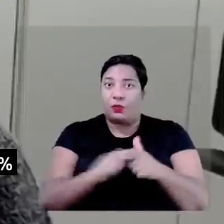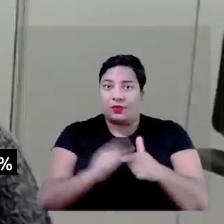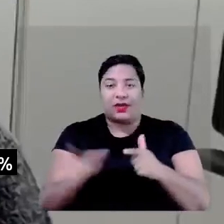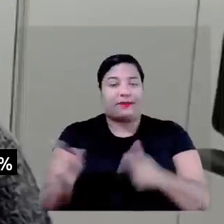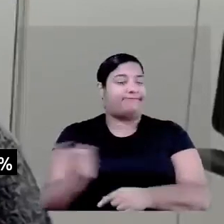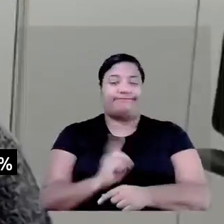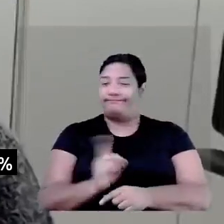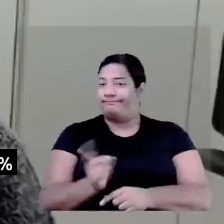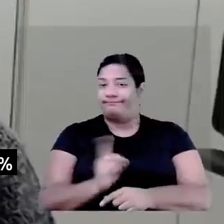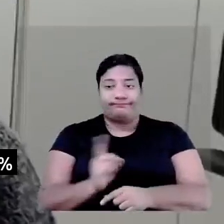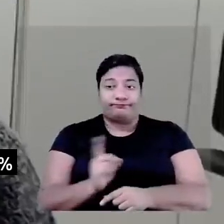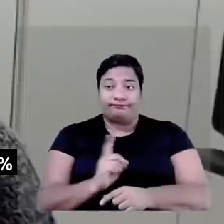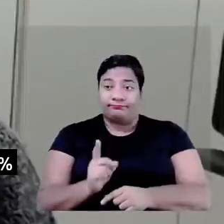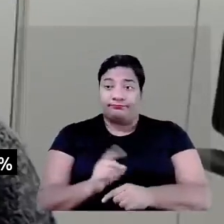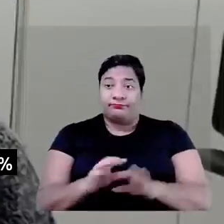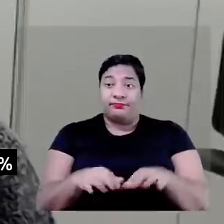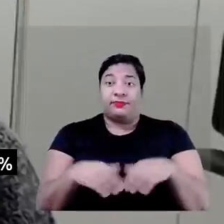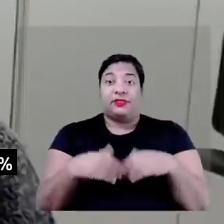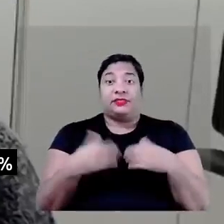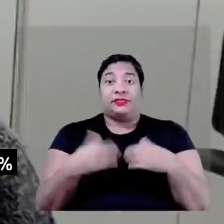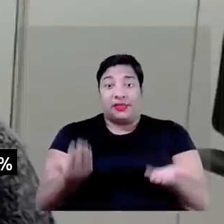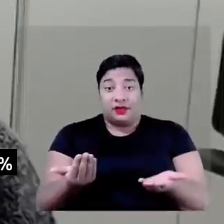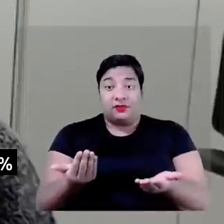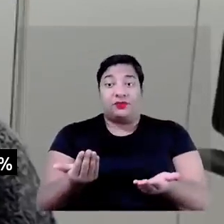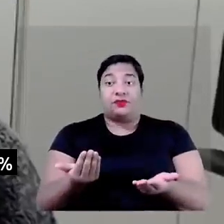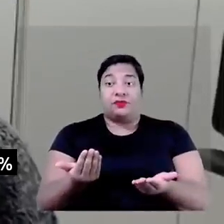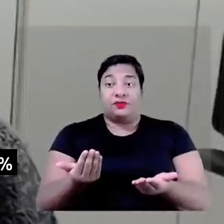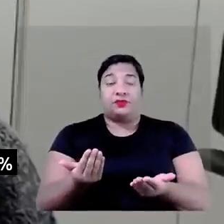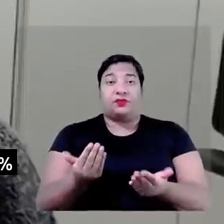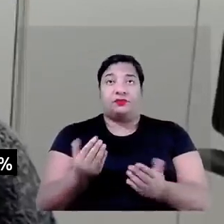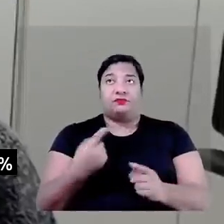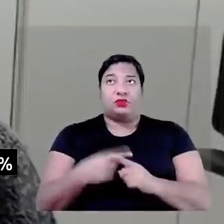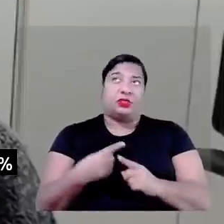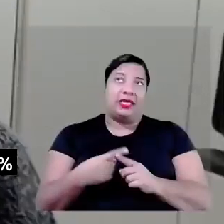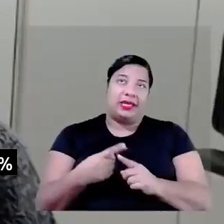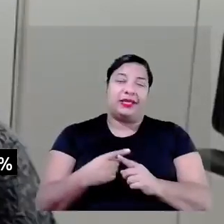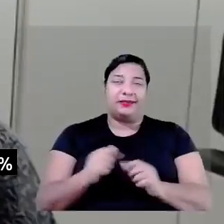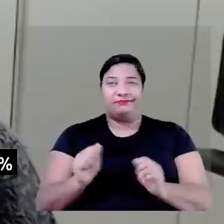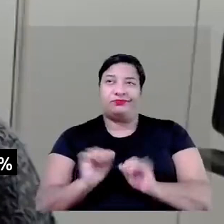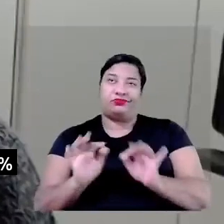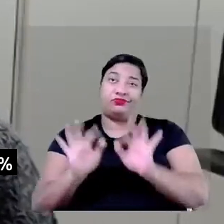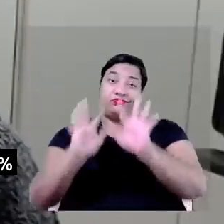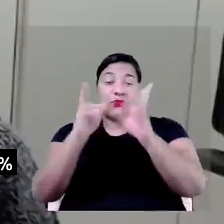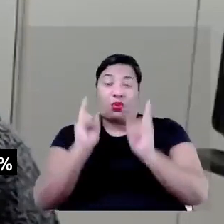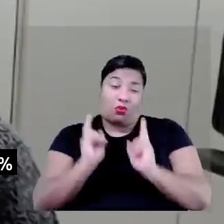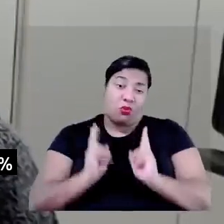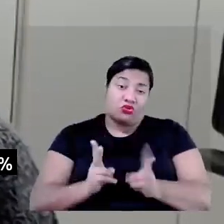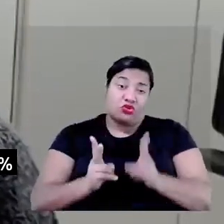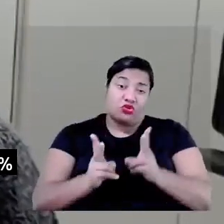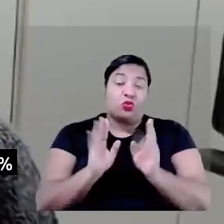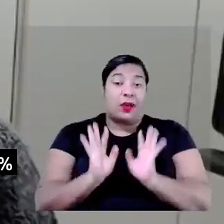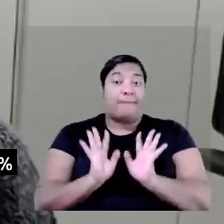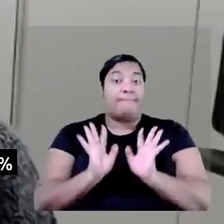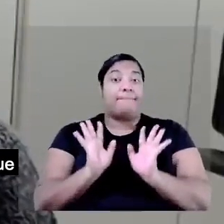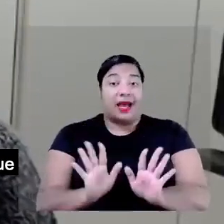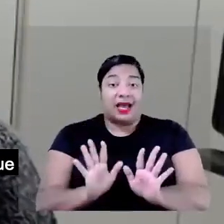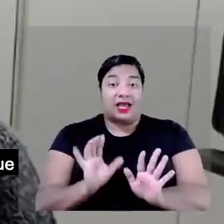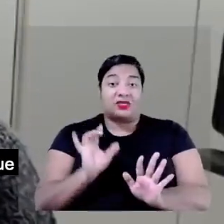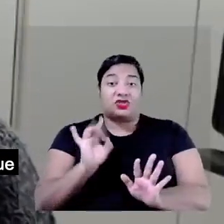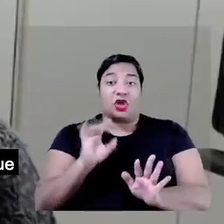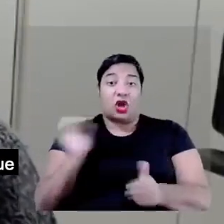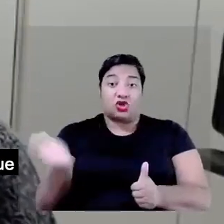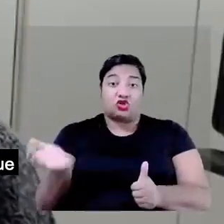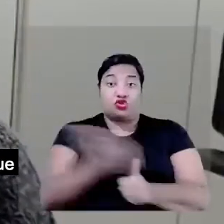significar um progresso brutal em termos de emissões. Lembrando que fazer uma substituição de 100%